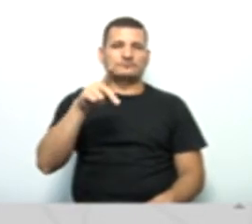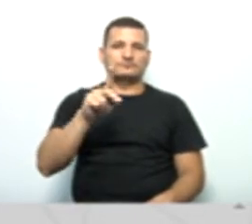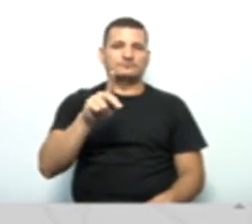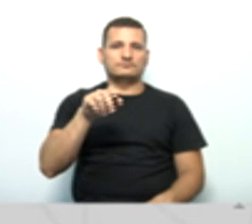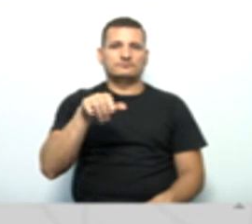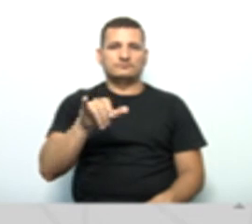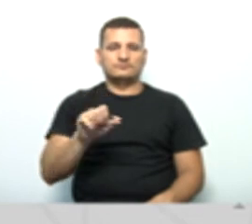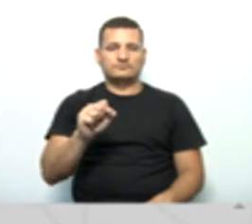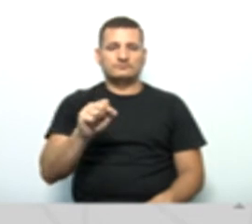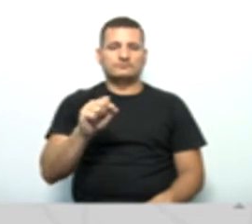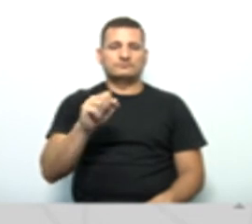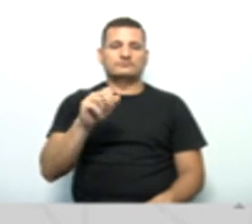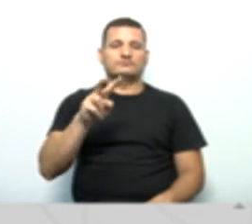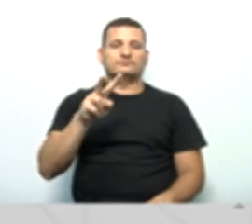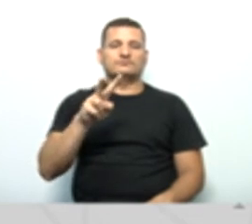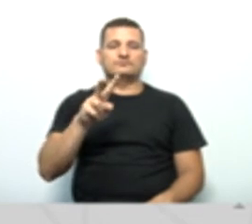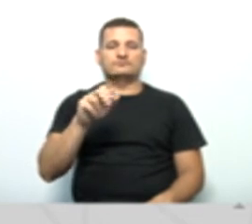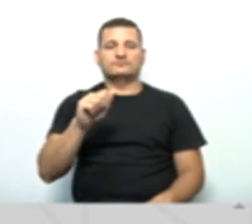get.